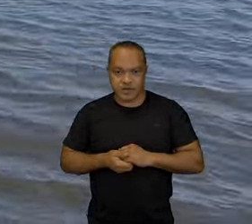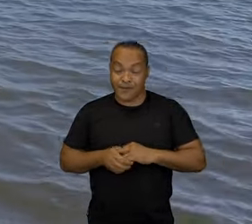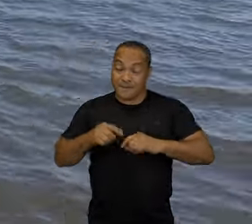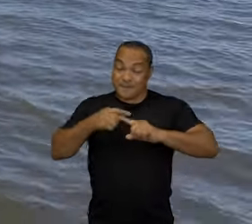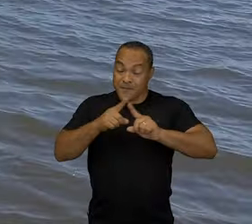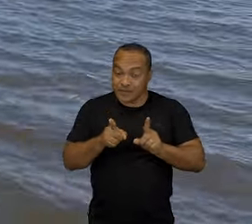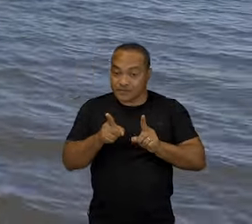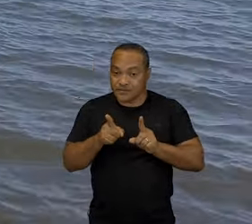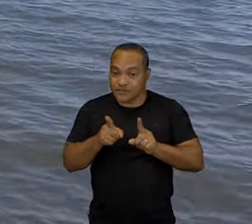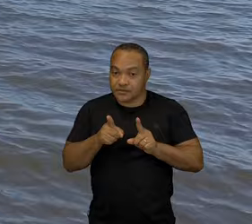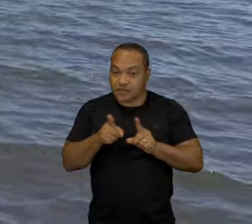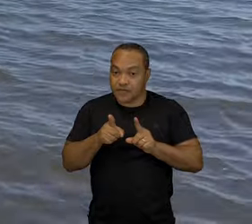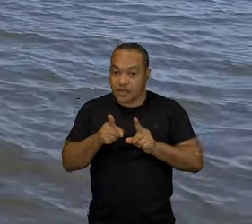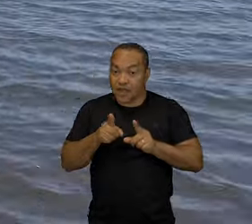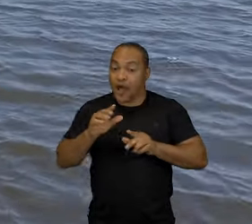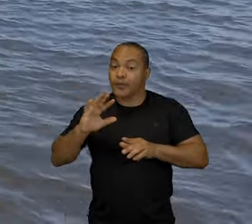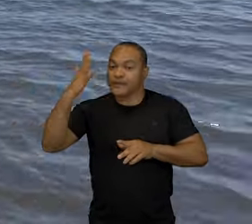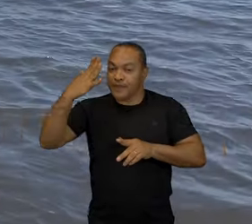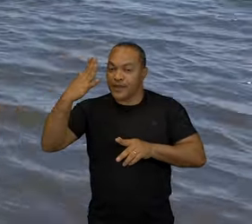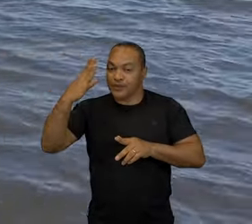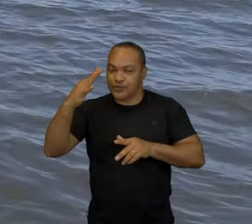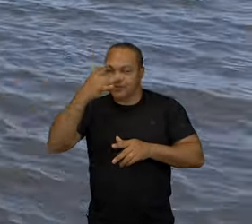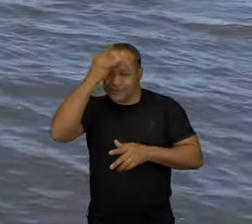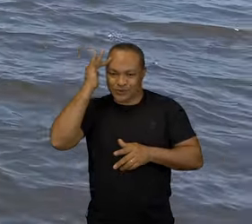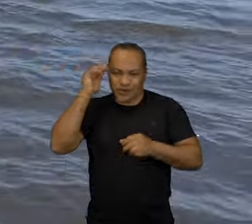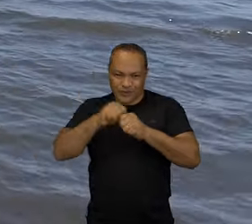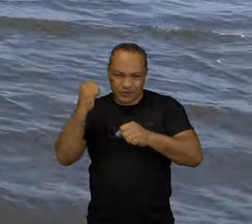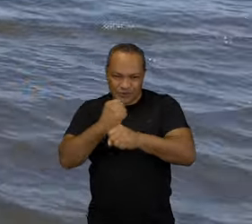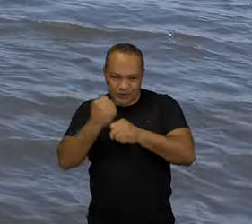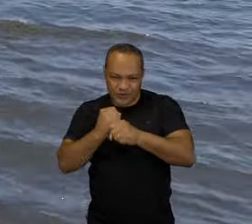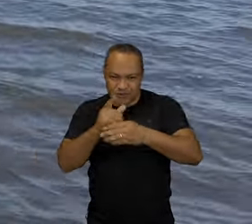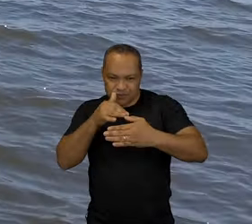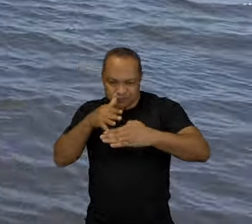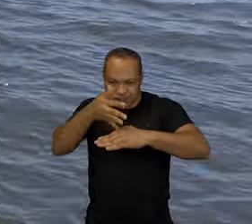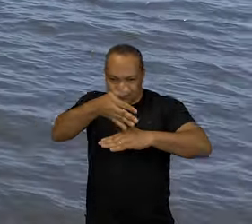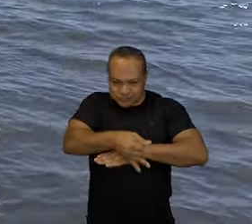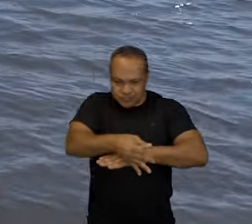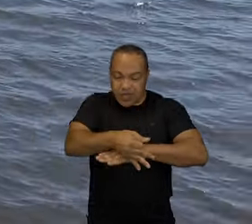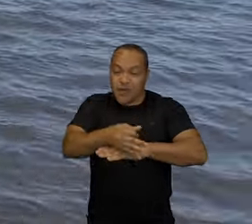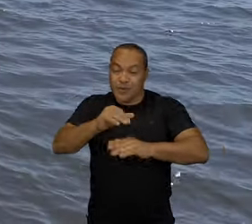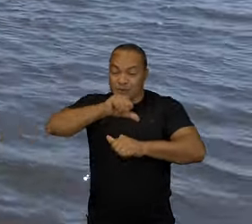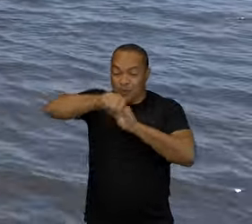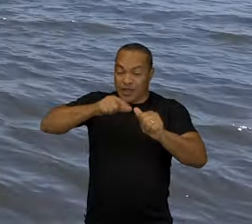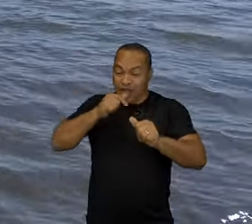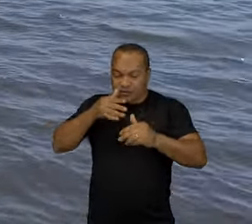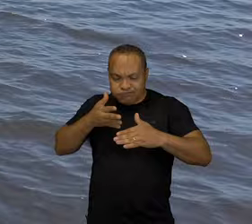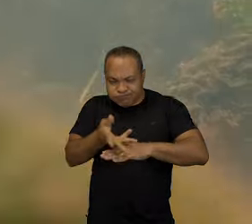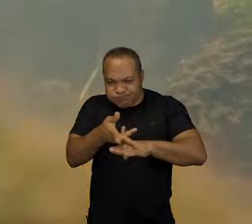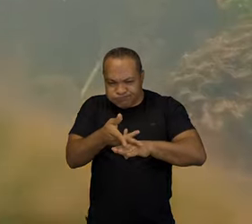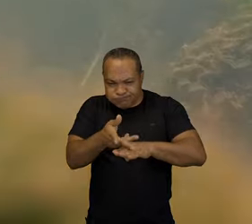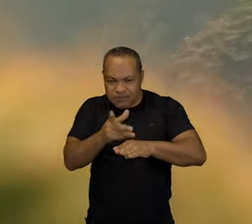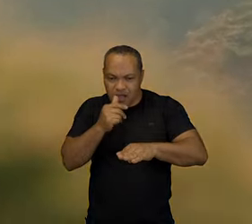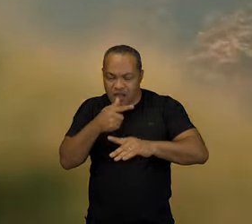No entanto, ações humanas como a construção de barragens estão transformando rios de água corrente